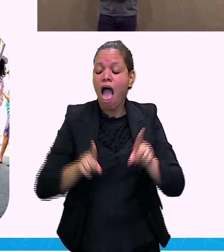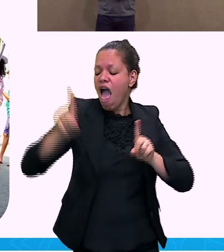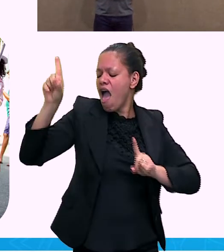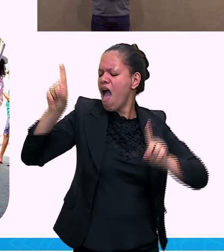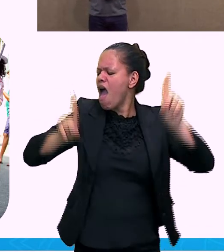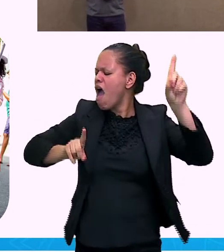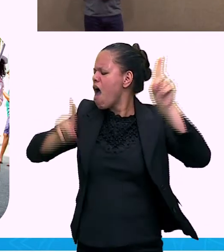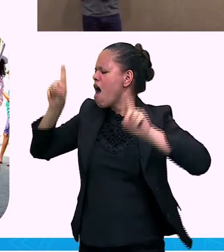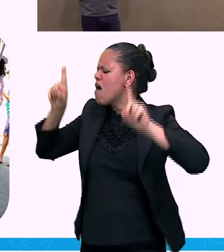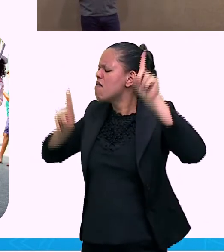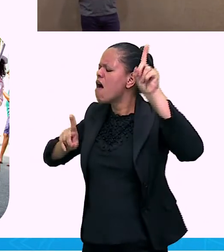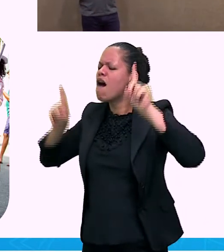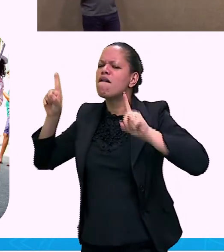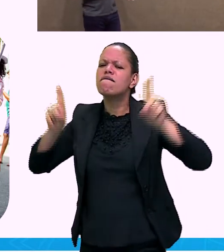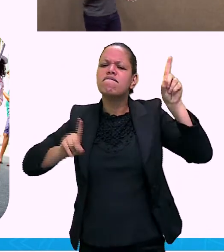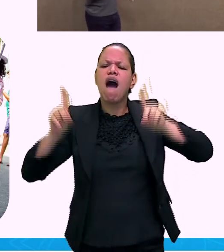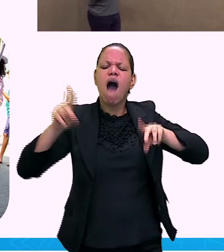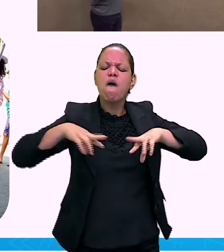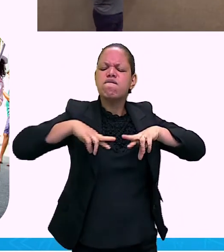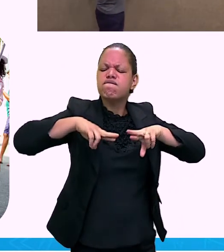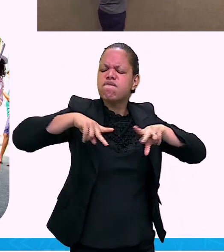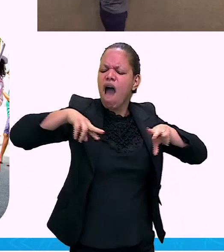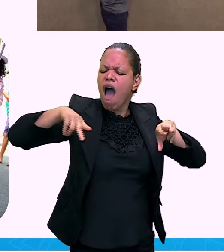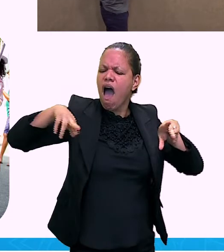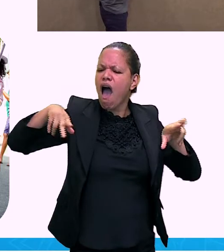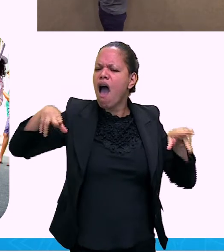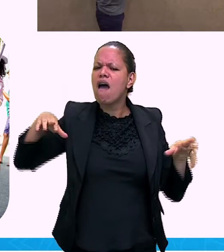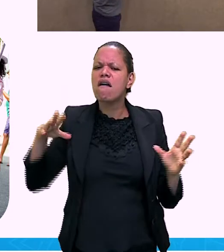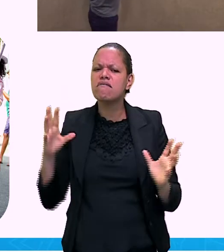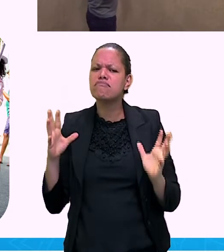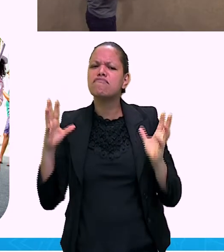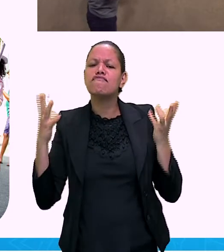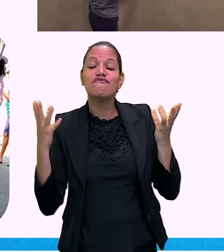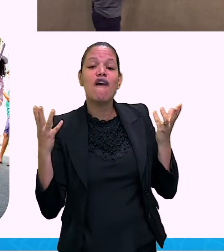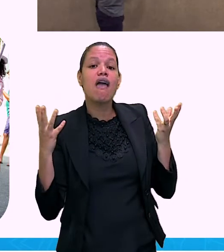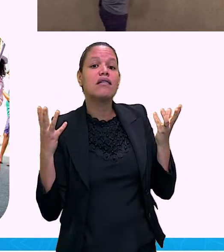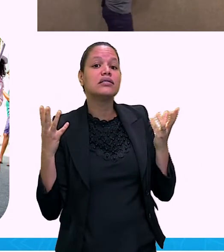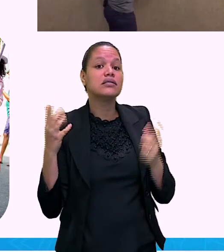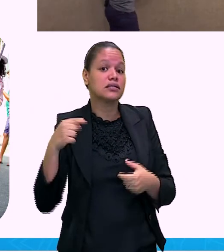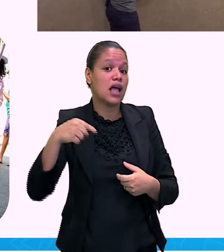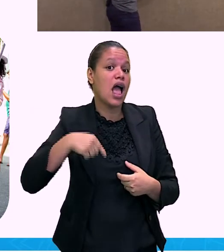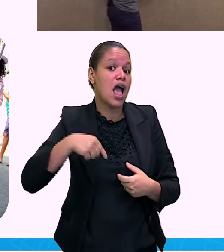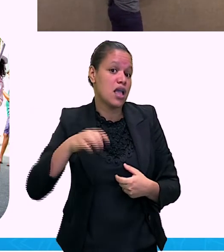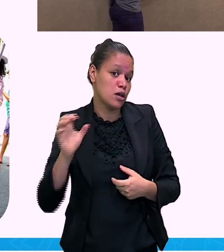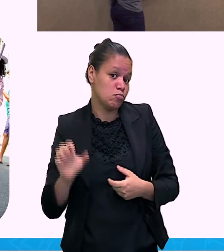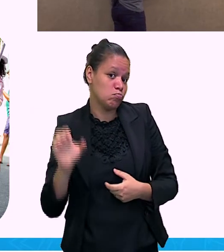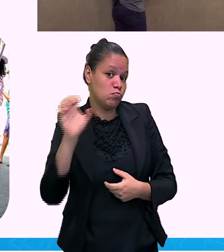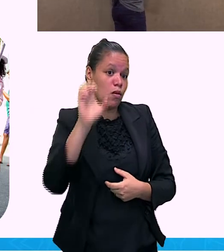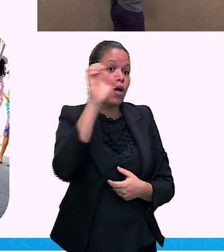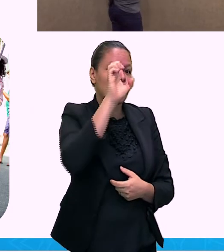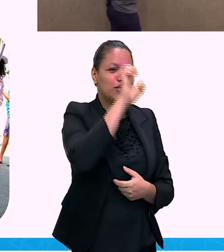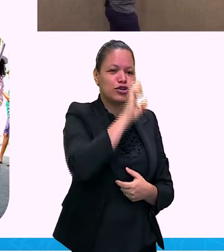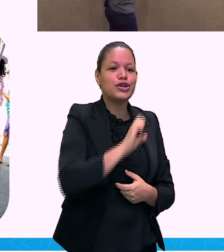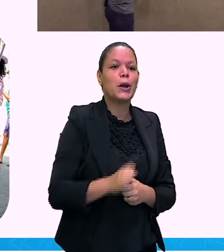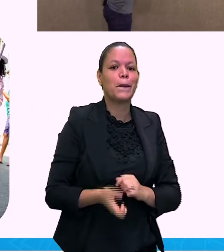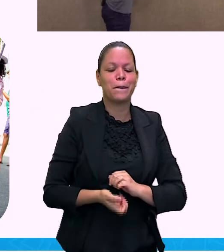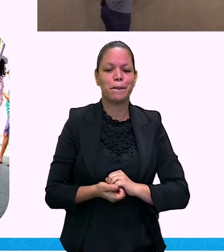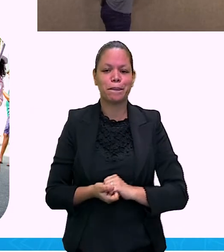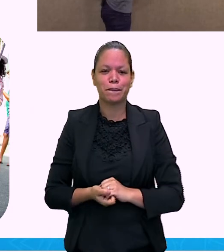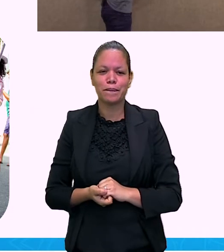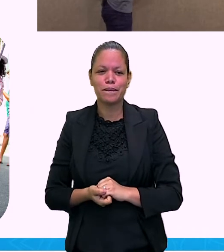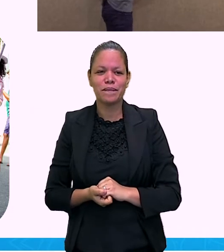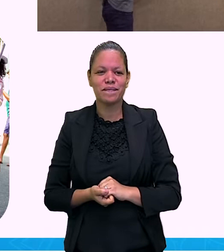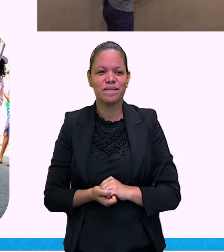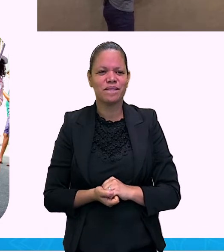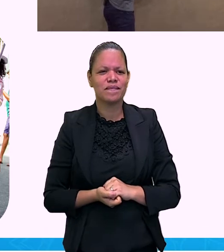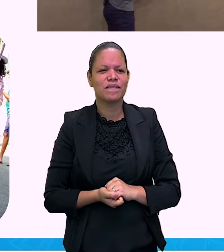carnaval e entre outros. Então vocês conseguem ver aqui na primeira imagem a festa do carnaval e na segunda imagem a